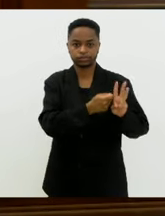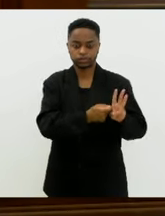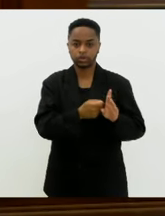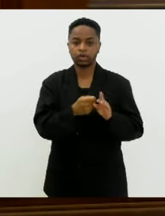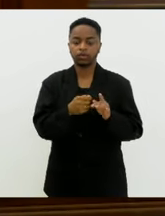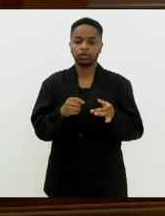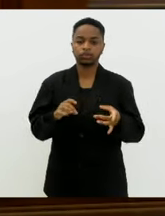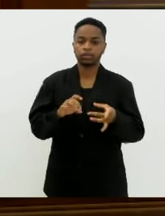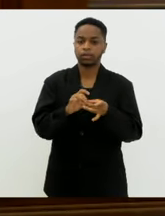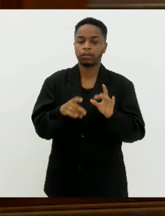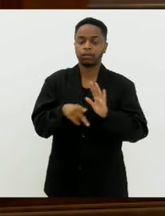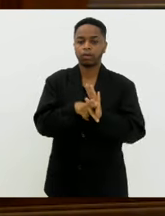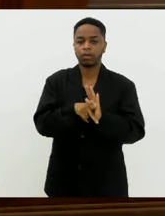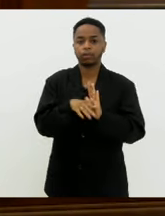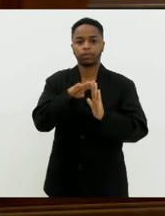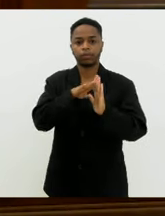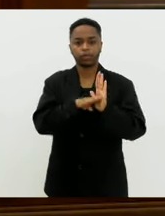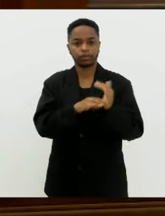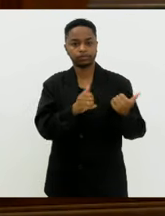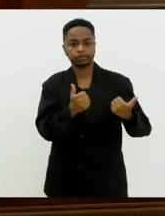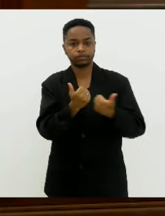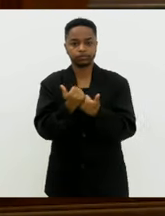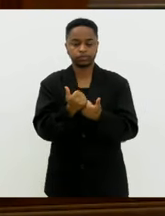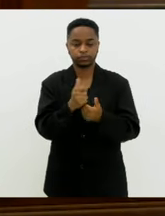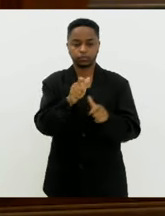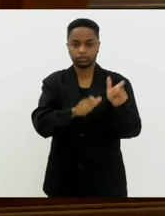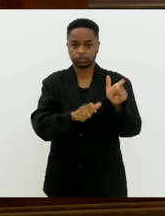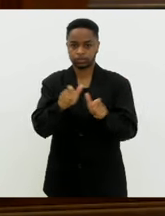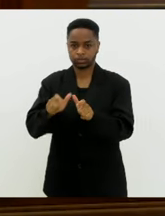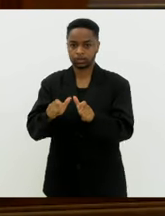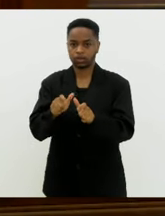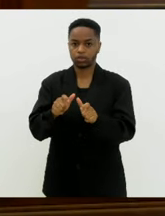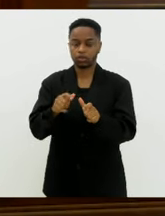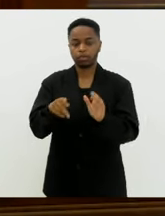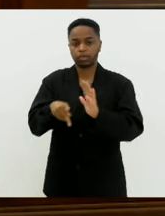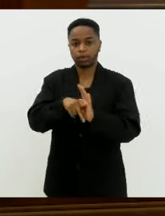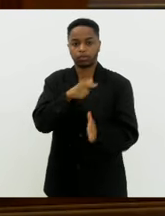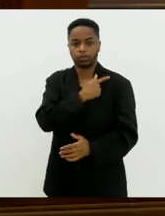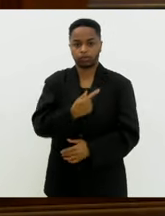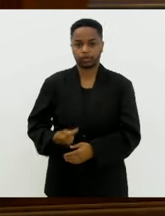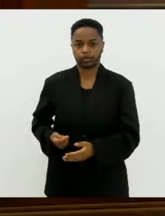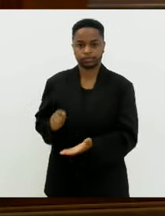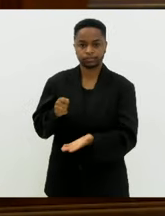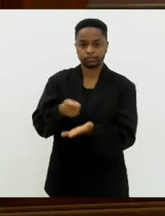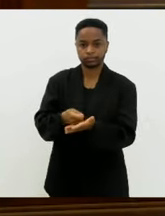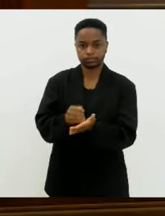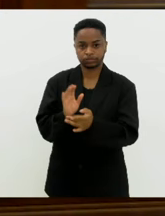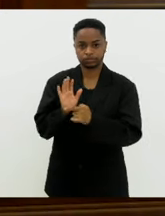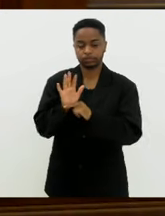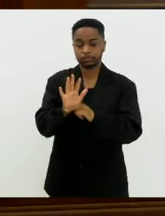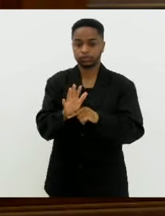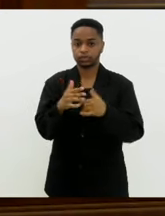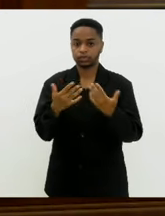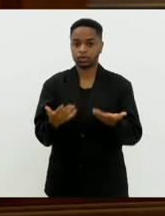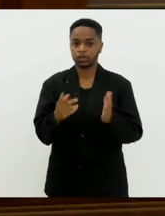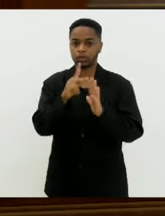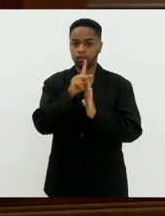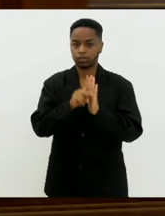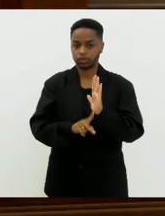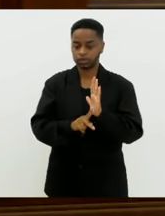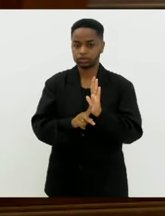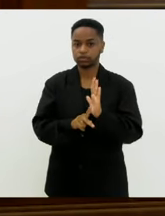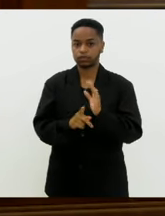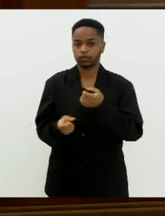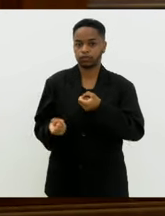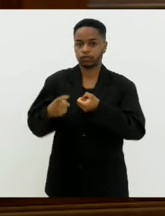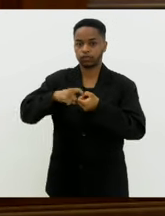programas assistenciais pagos pelo governo. Então, esse projeto que foi retomado